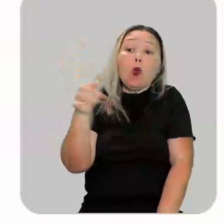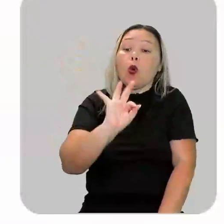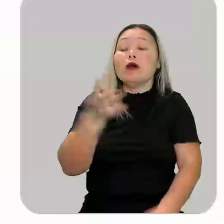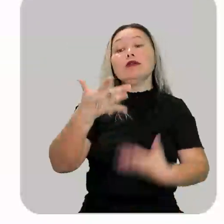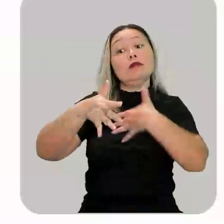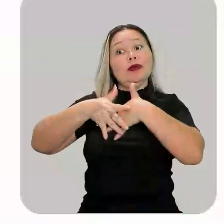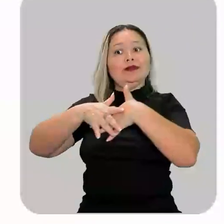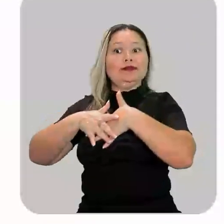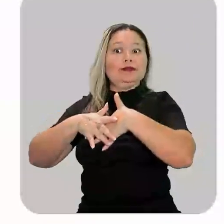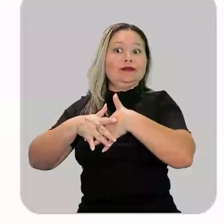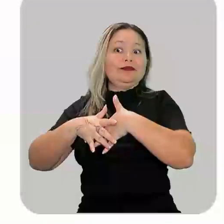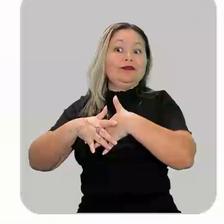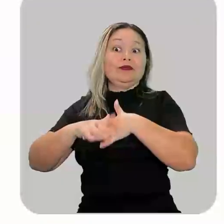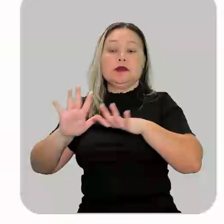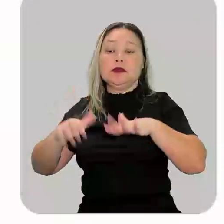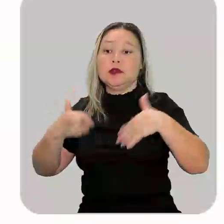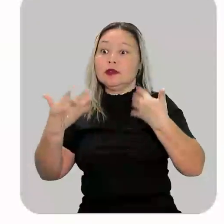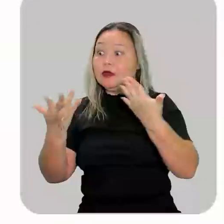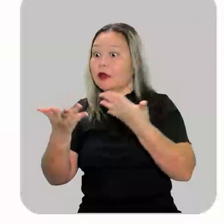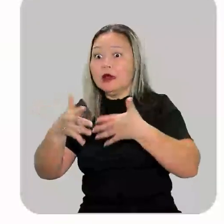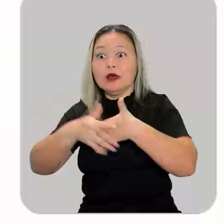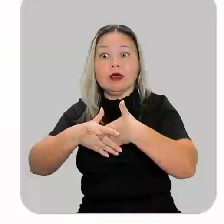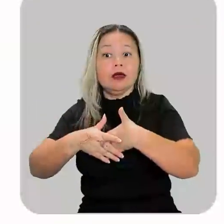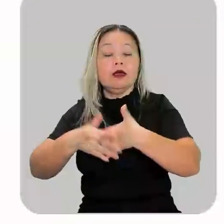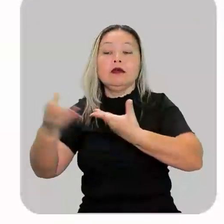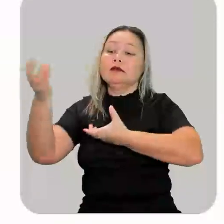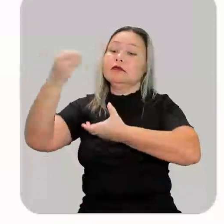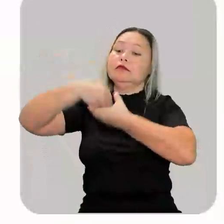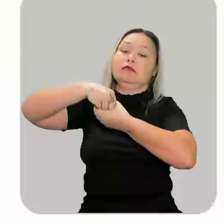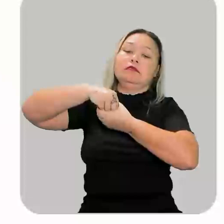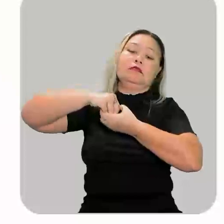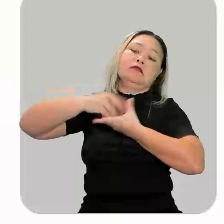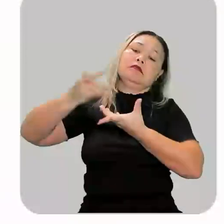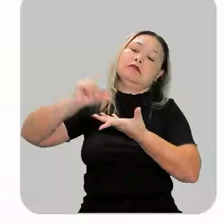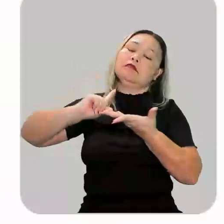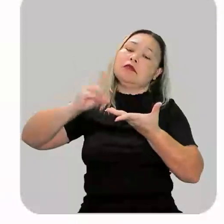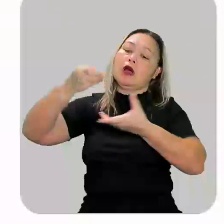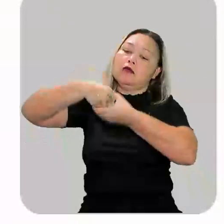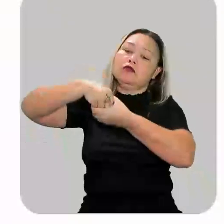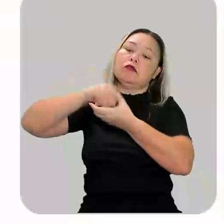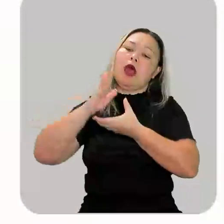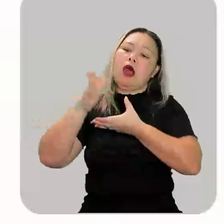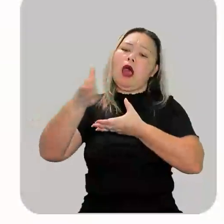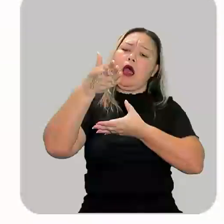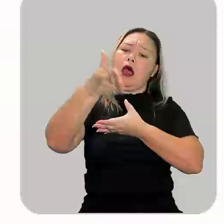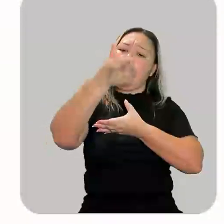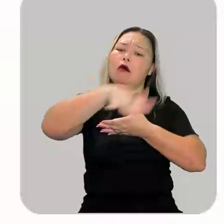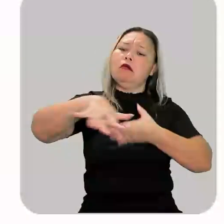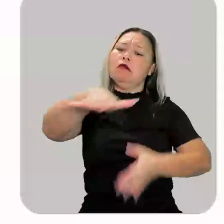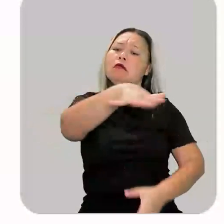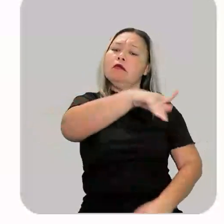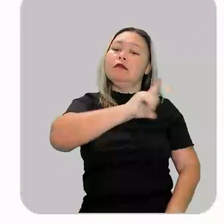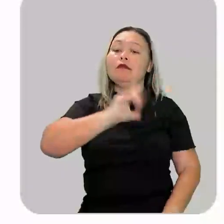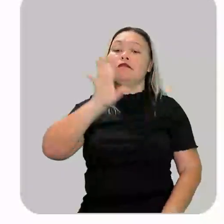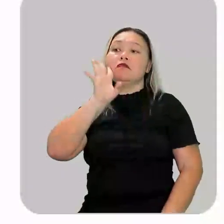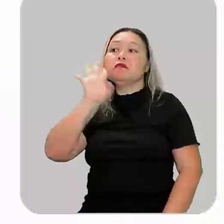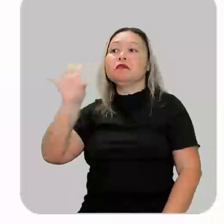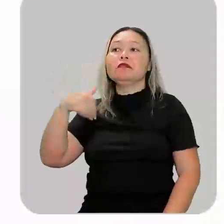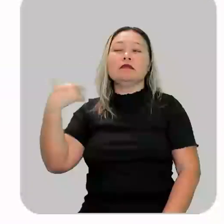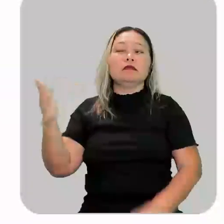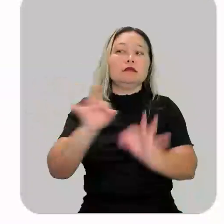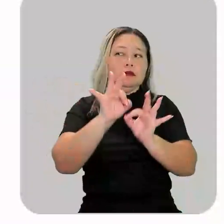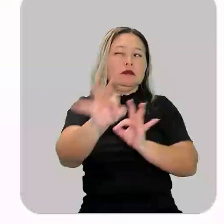tem matemática, né? E aí a matemática está inserida aí em vários ramos, né? Olha aí que legal,